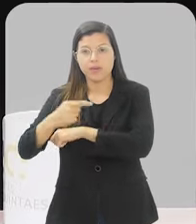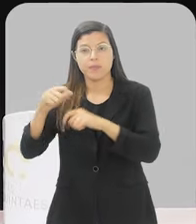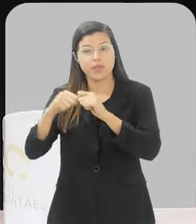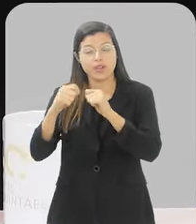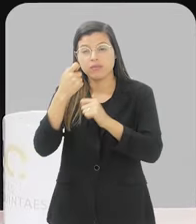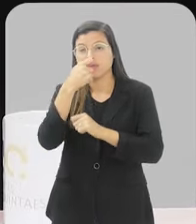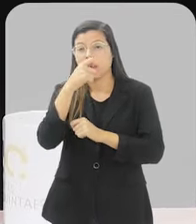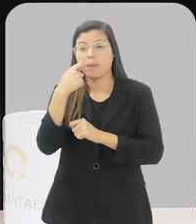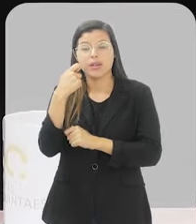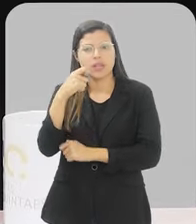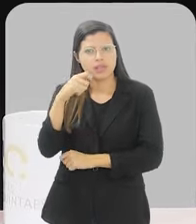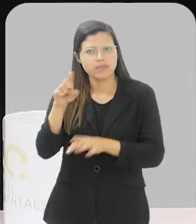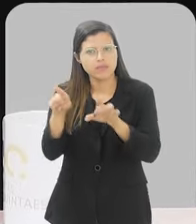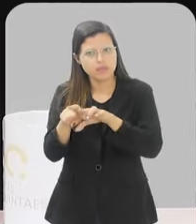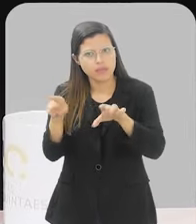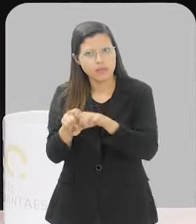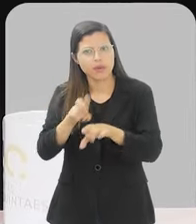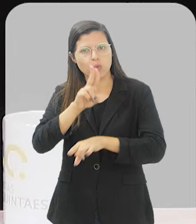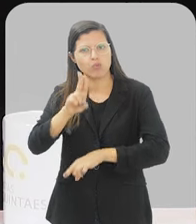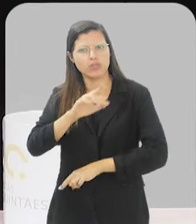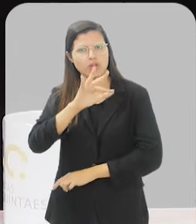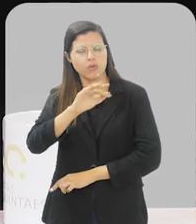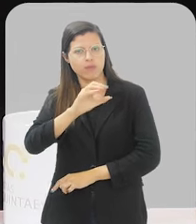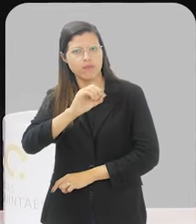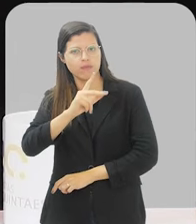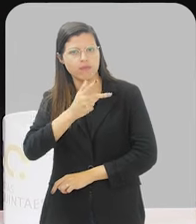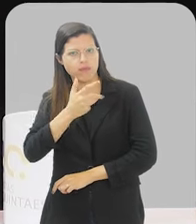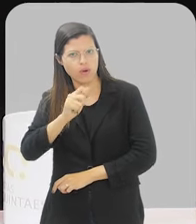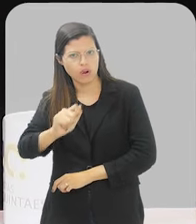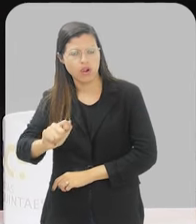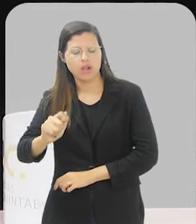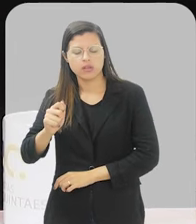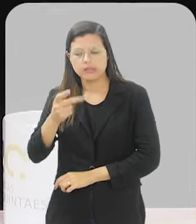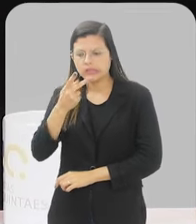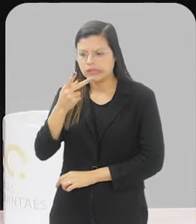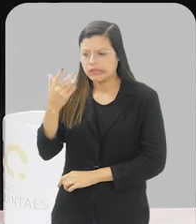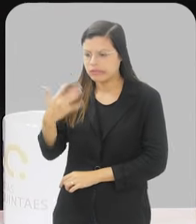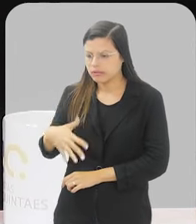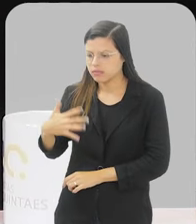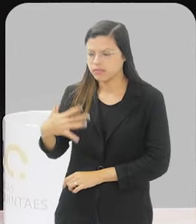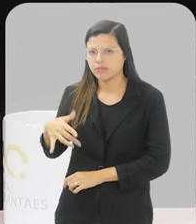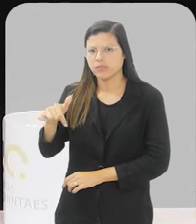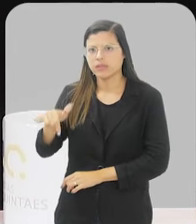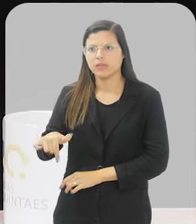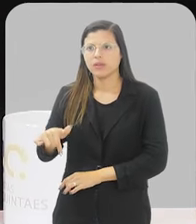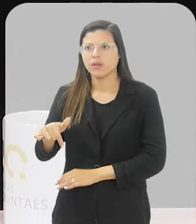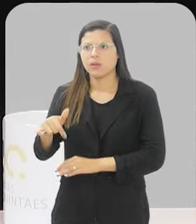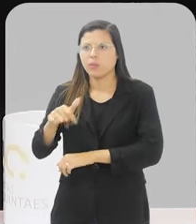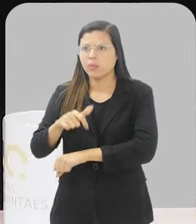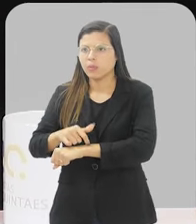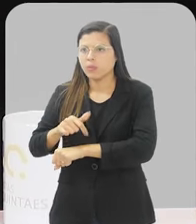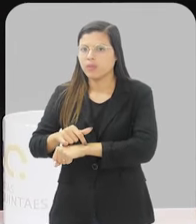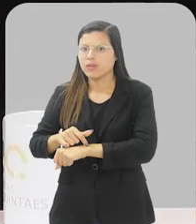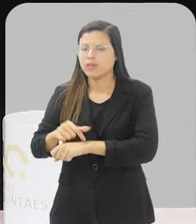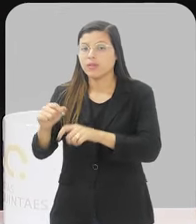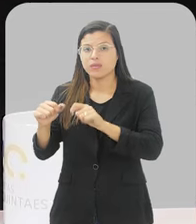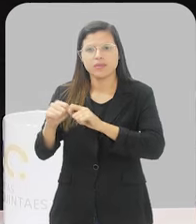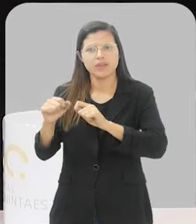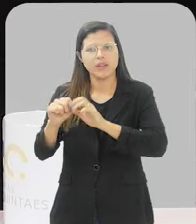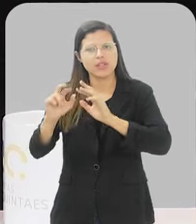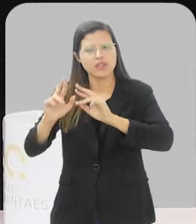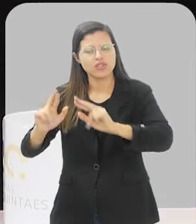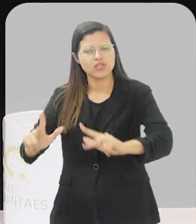folha, só aparecia o olho. Eu falei, Maurício, que coisa impressionante, você realmente No momento, você está sendo